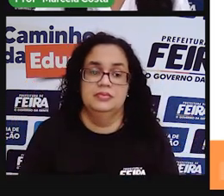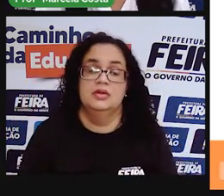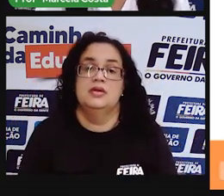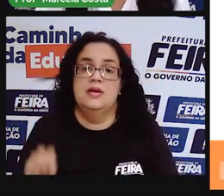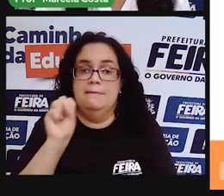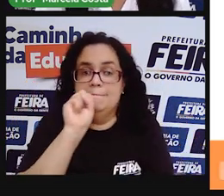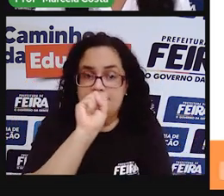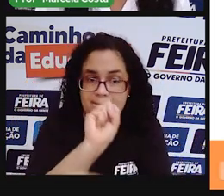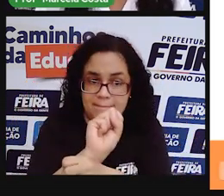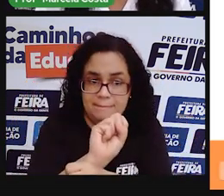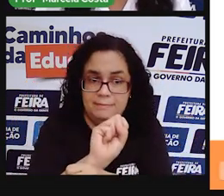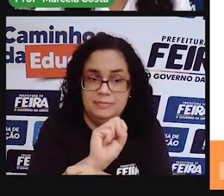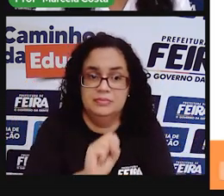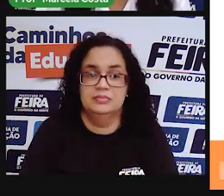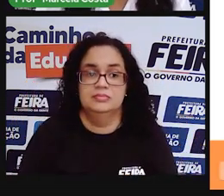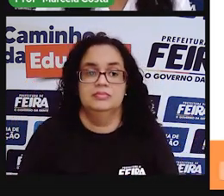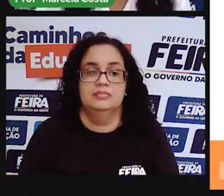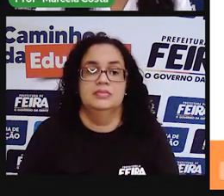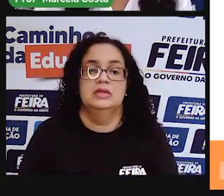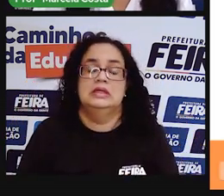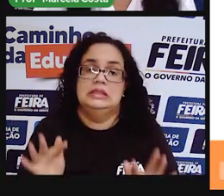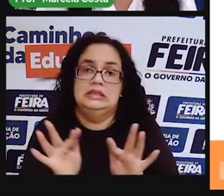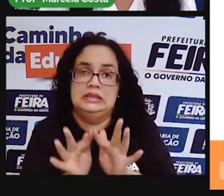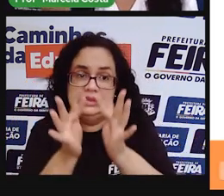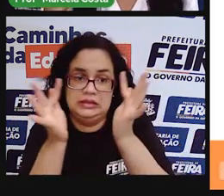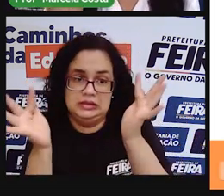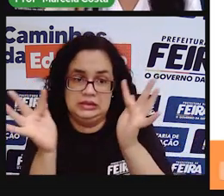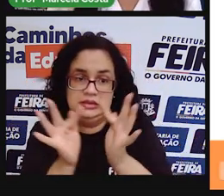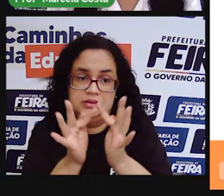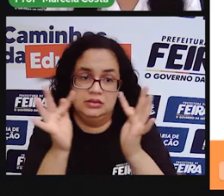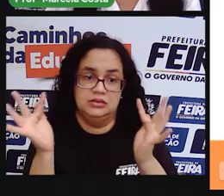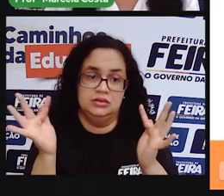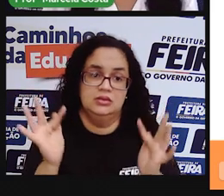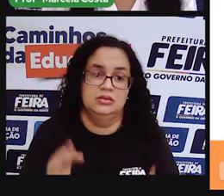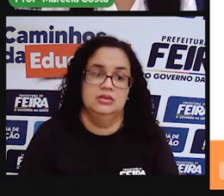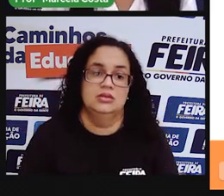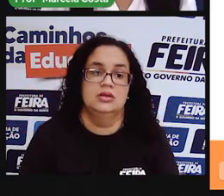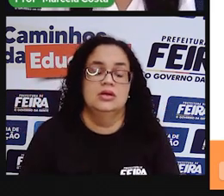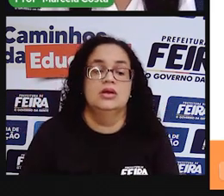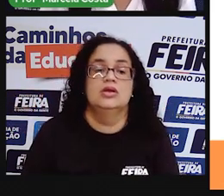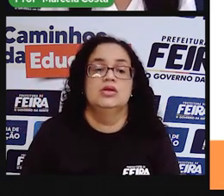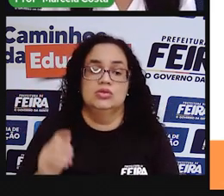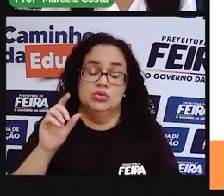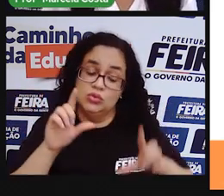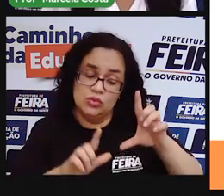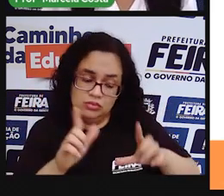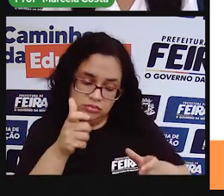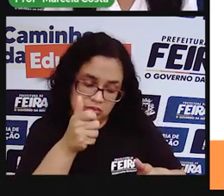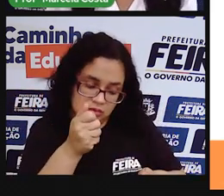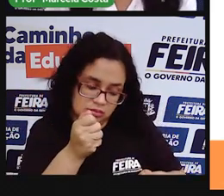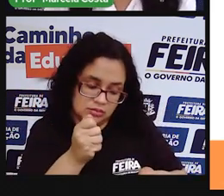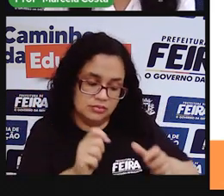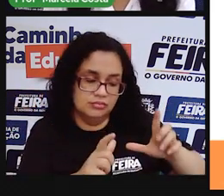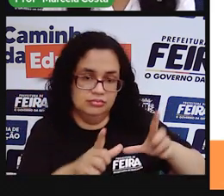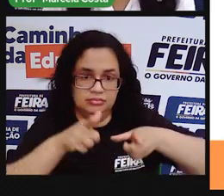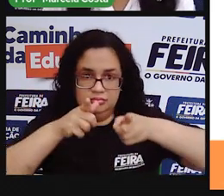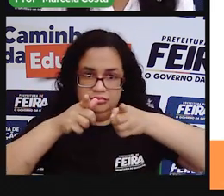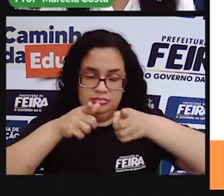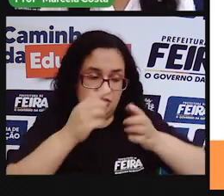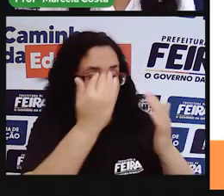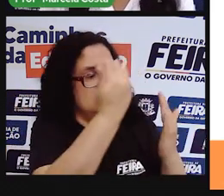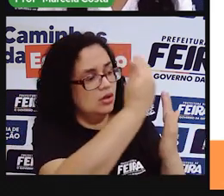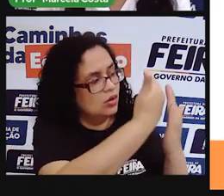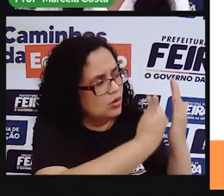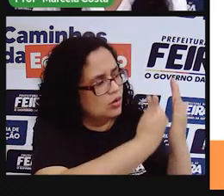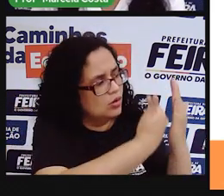pausa. São muito simples. Você pode pegar o seu controle remoto que tem aí na sua casa e